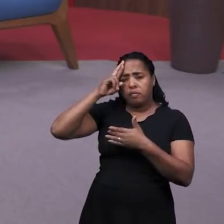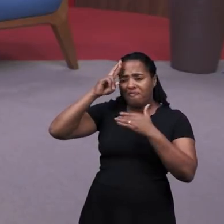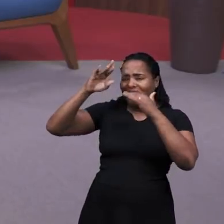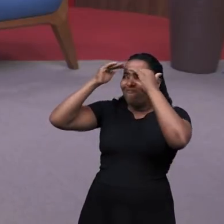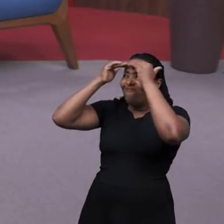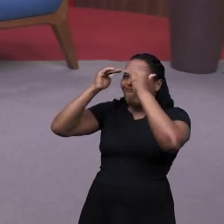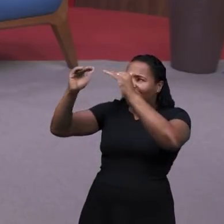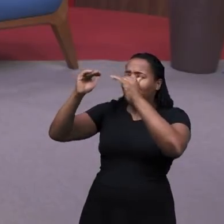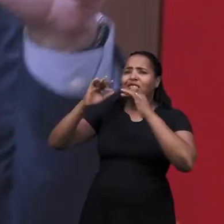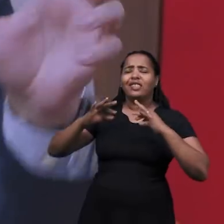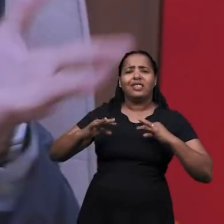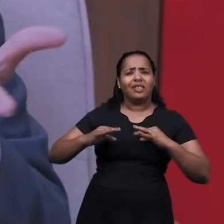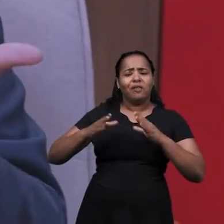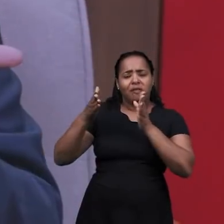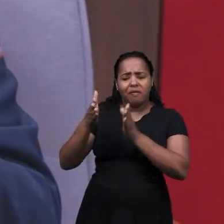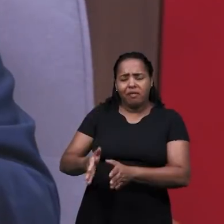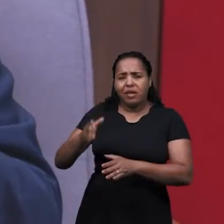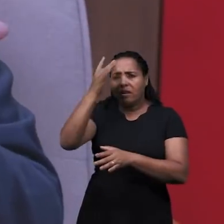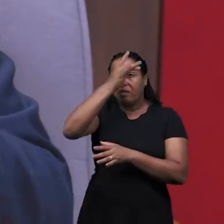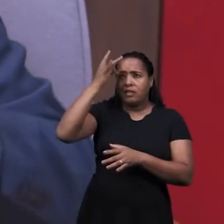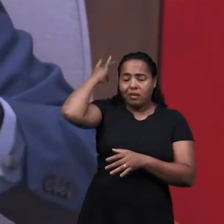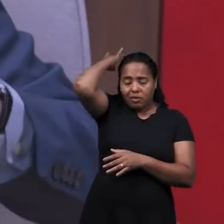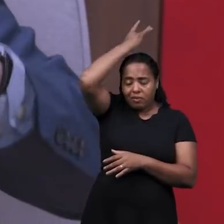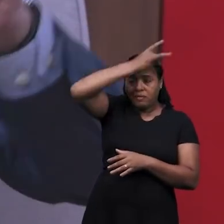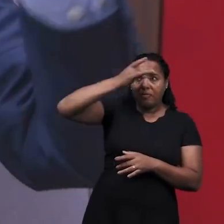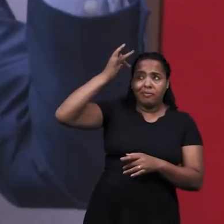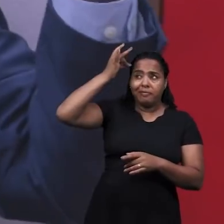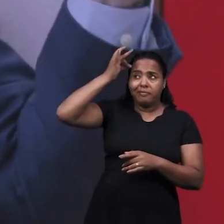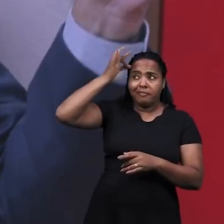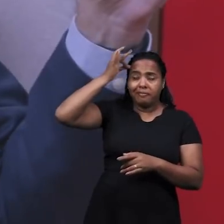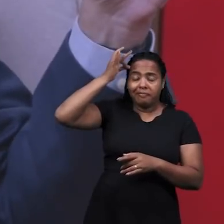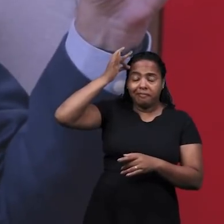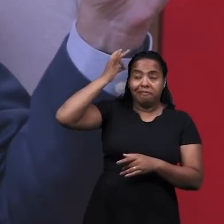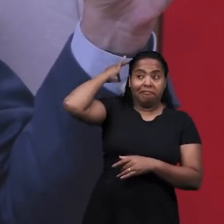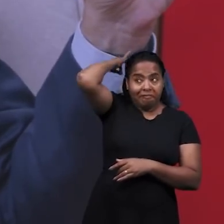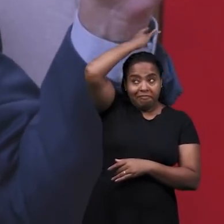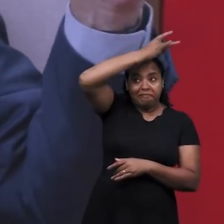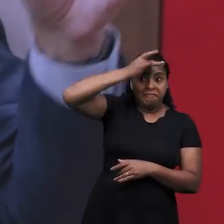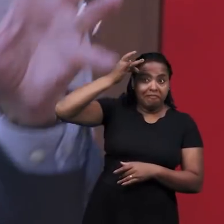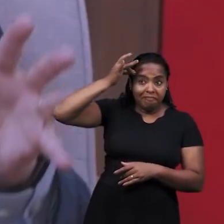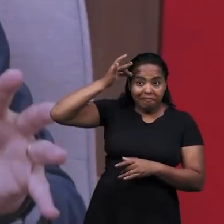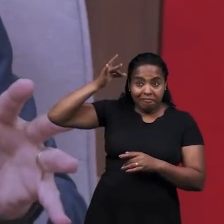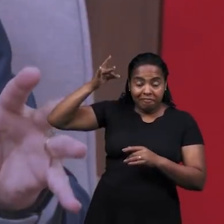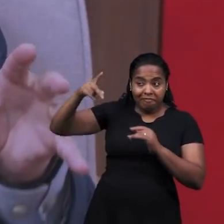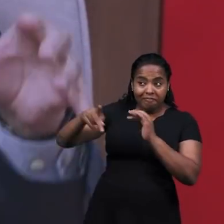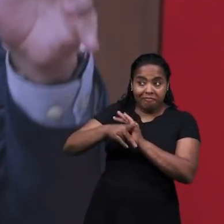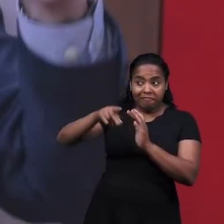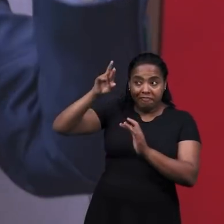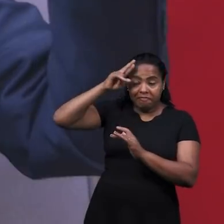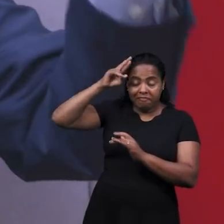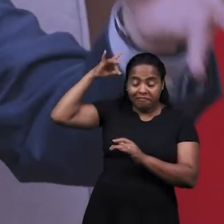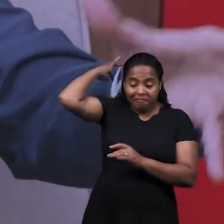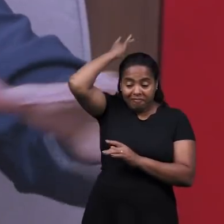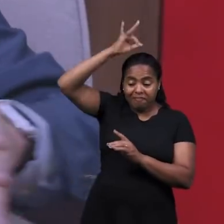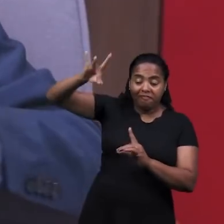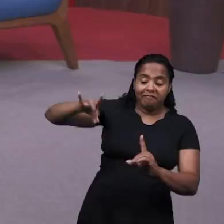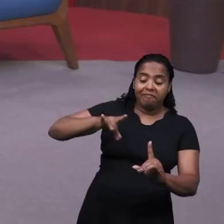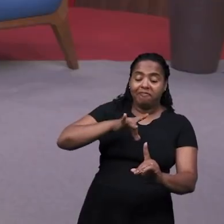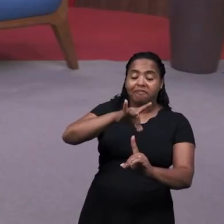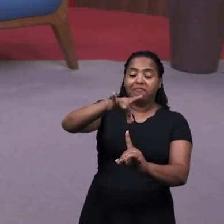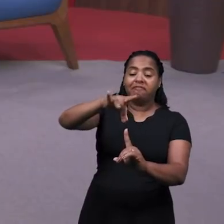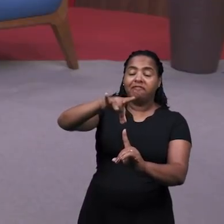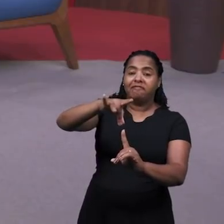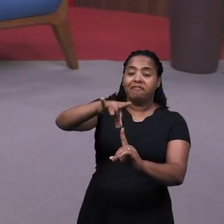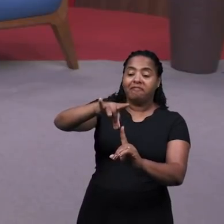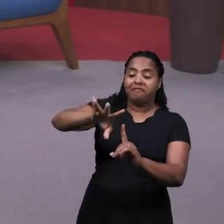foi fiel e que o Espírito Santo, e essa expressão, o Espírito do Senhor se apoderou de Sansão,